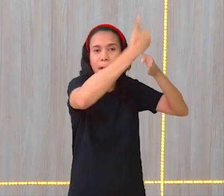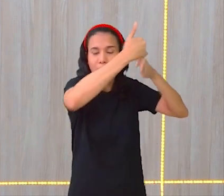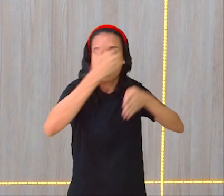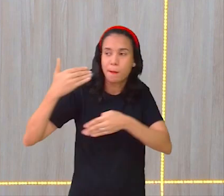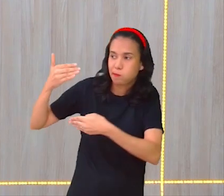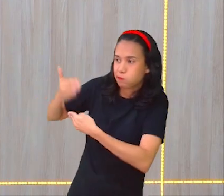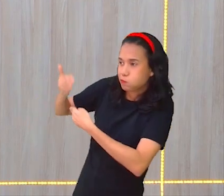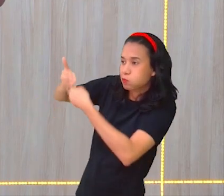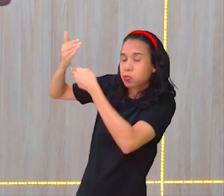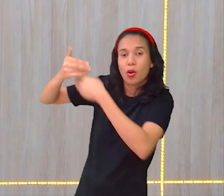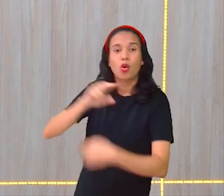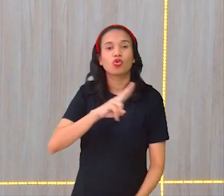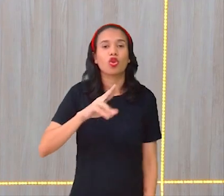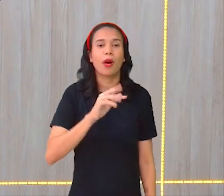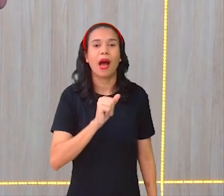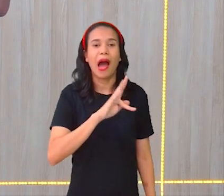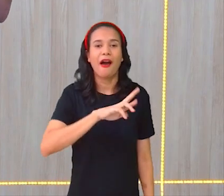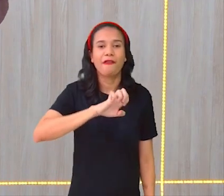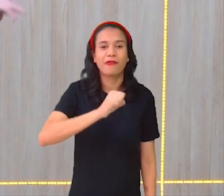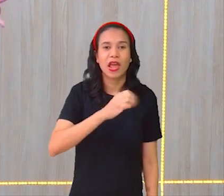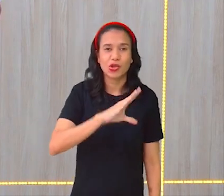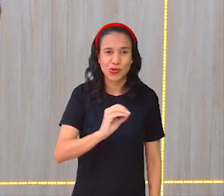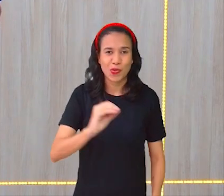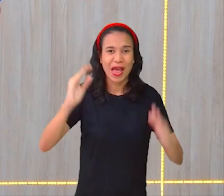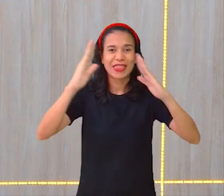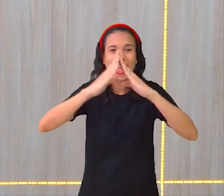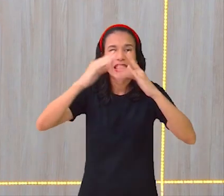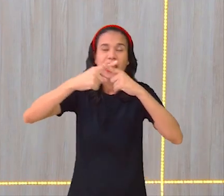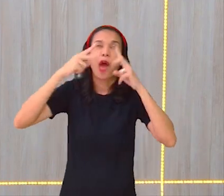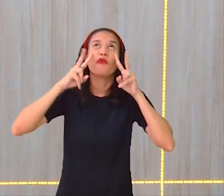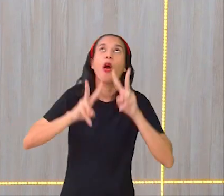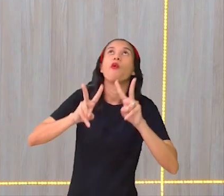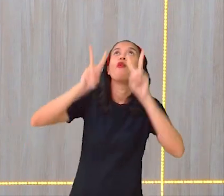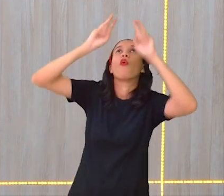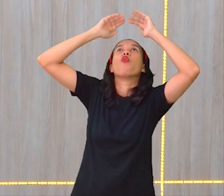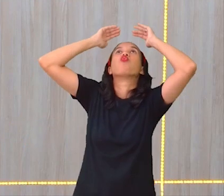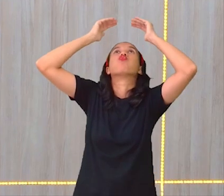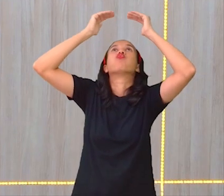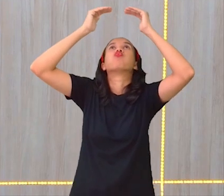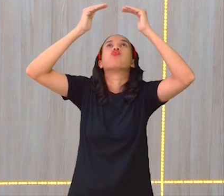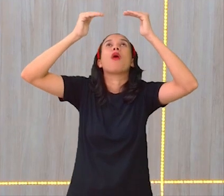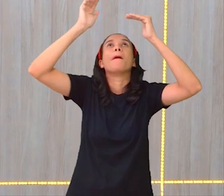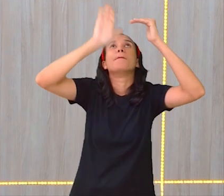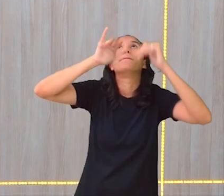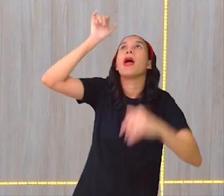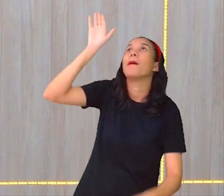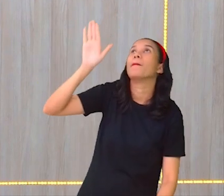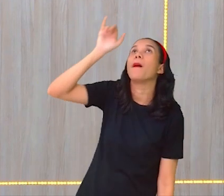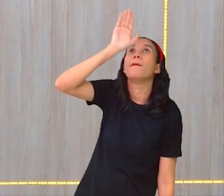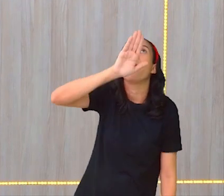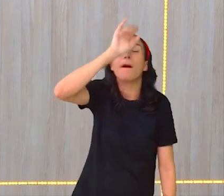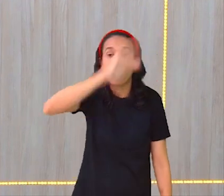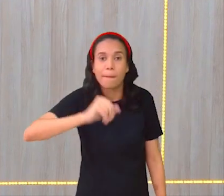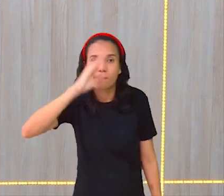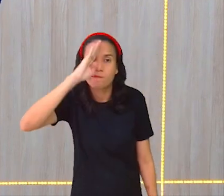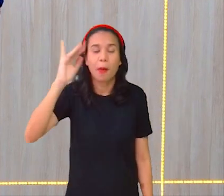falar nos afrescos, nos tetos das igrejas, né? Principalmente na Itália, né? Que